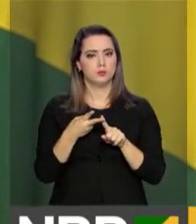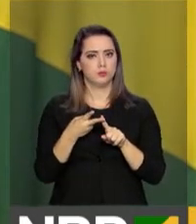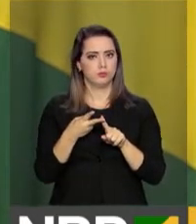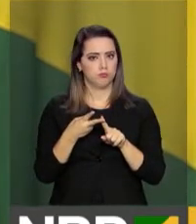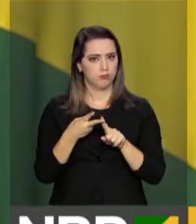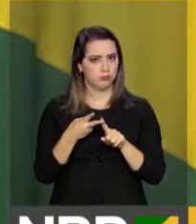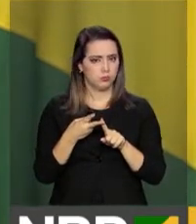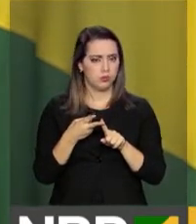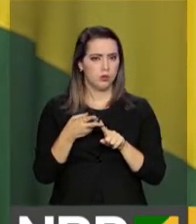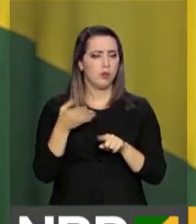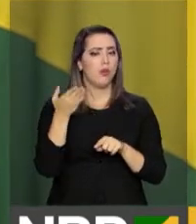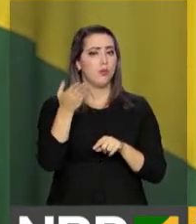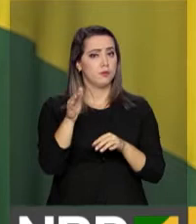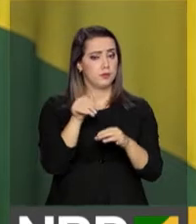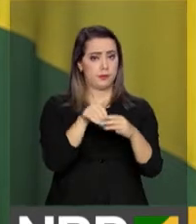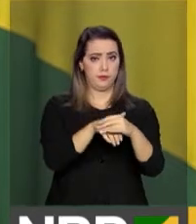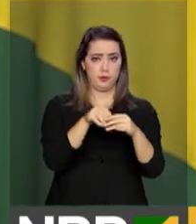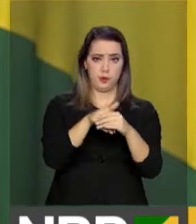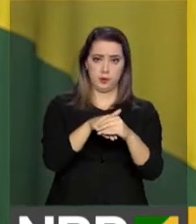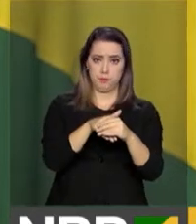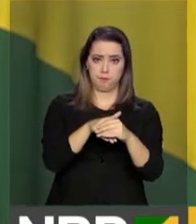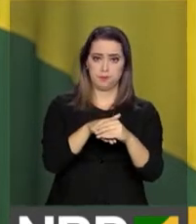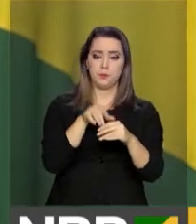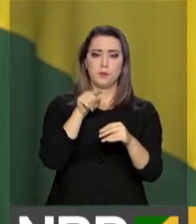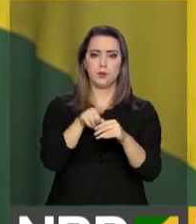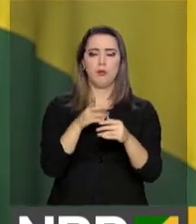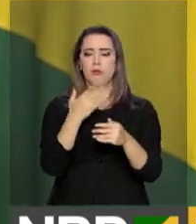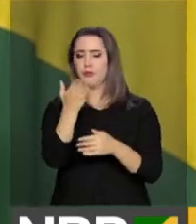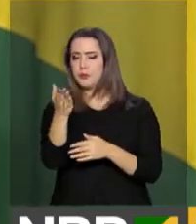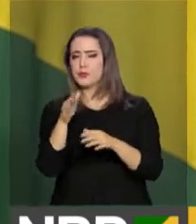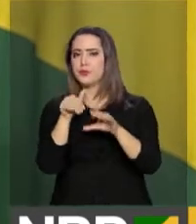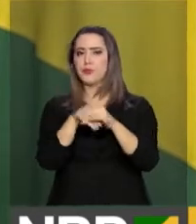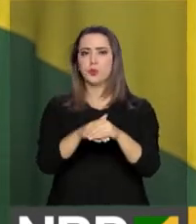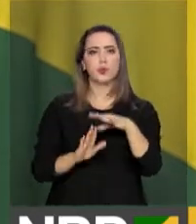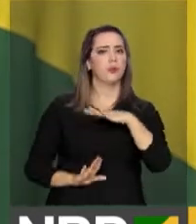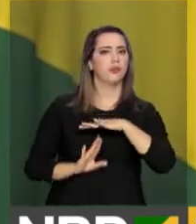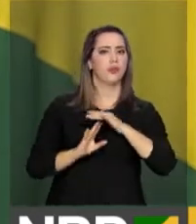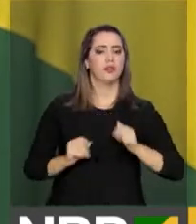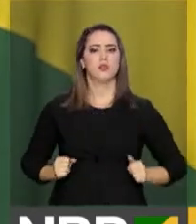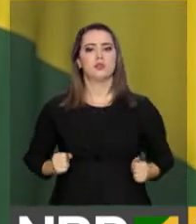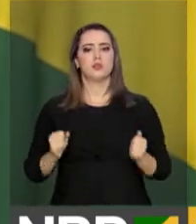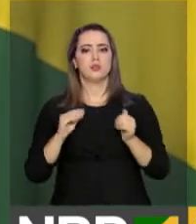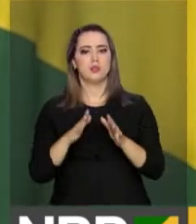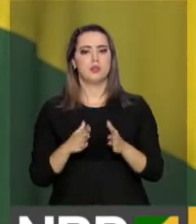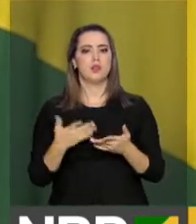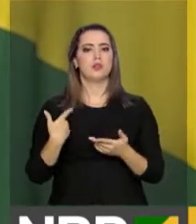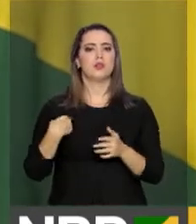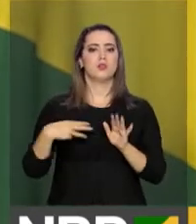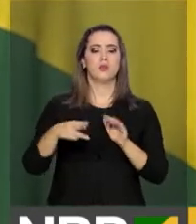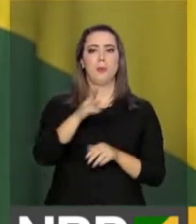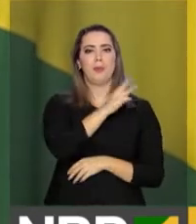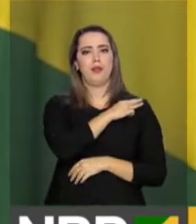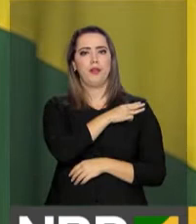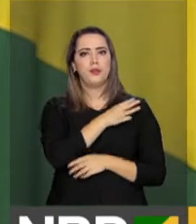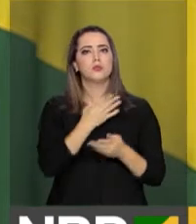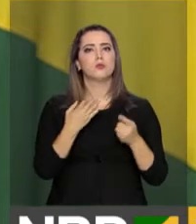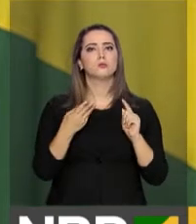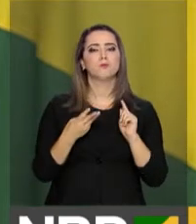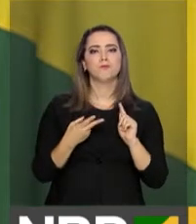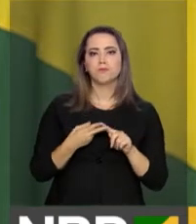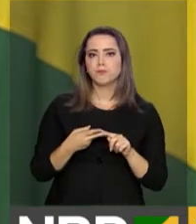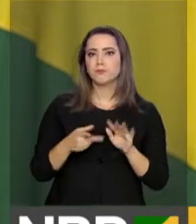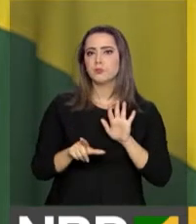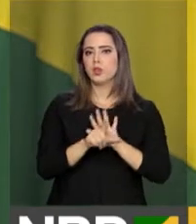quando você vota uma matéria você voltou o teto dos carros voltou a reforma do ensino médio voltou a modernização